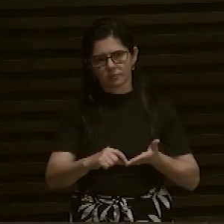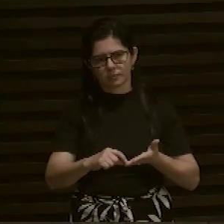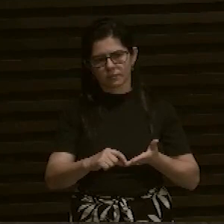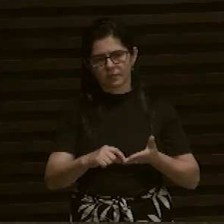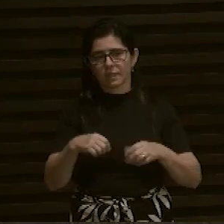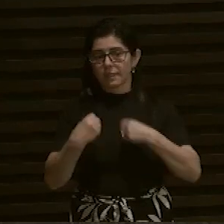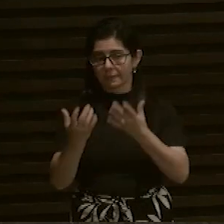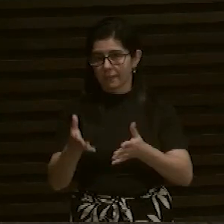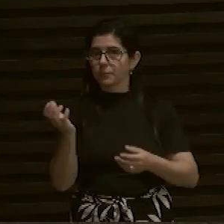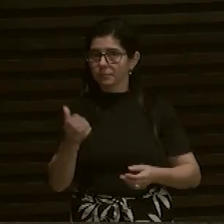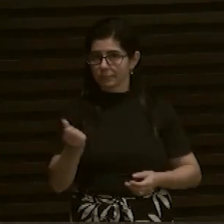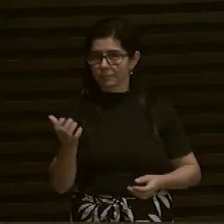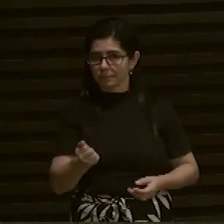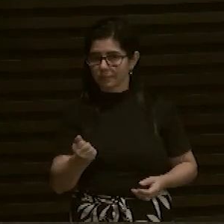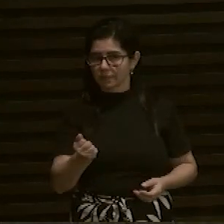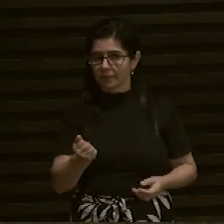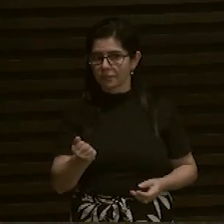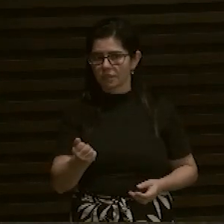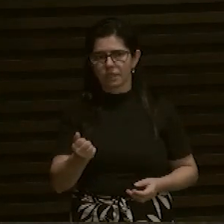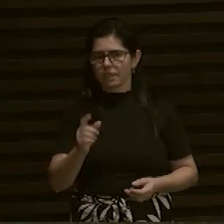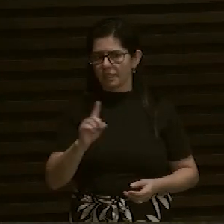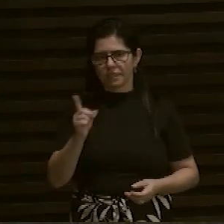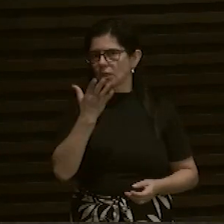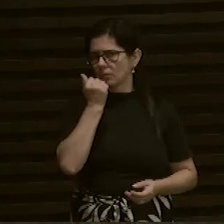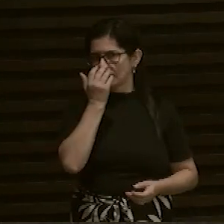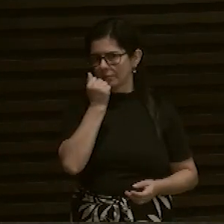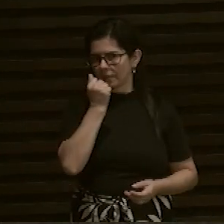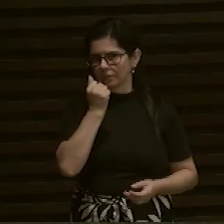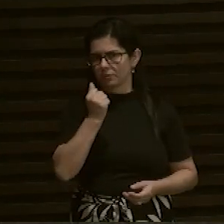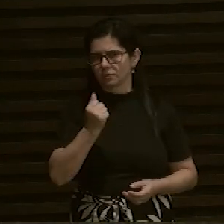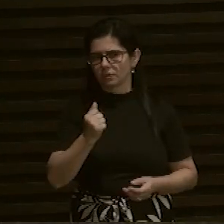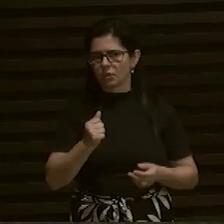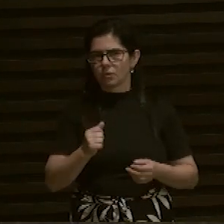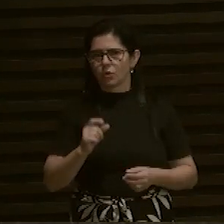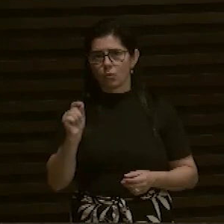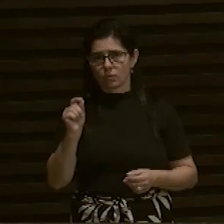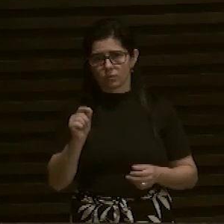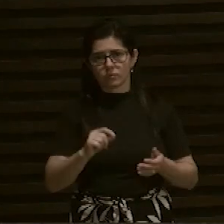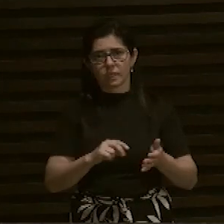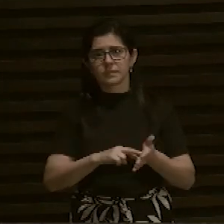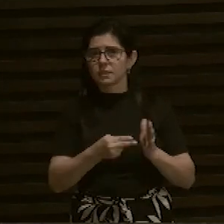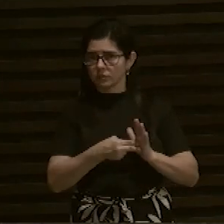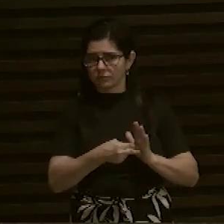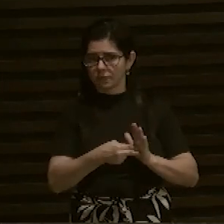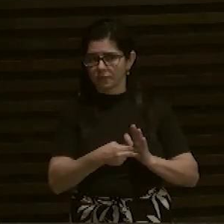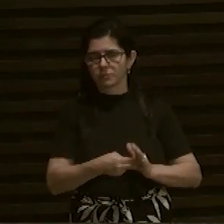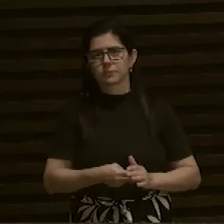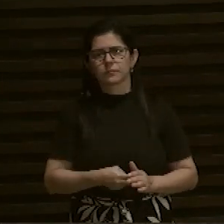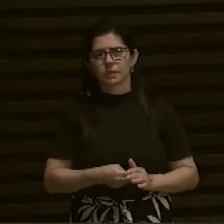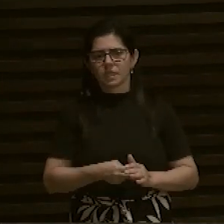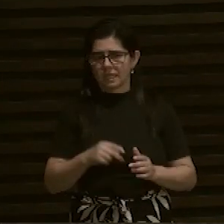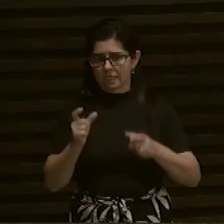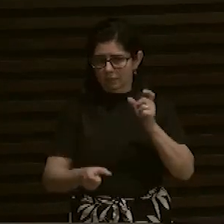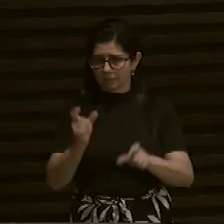e não, seguindo, né? Dei a vocês leite e não alimento sólido, o que ele está querendo dizer? Ele está querendo dizer que eles não estavam em